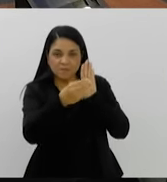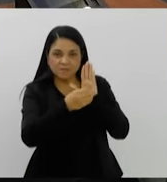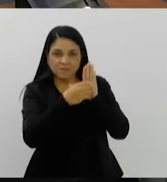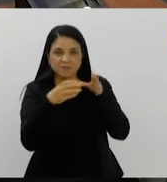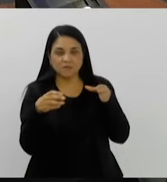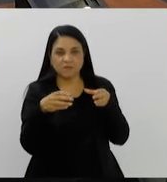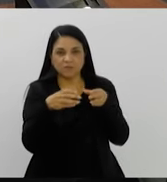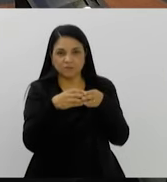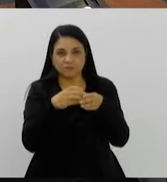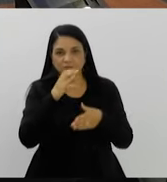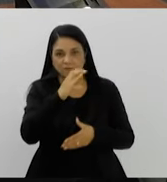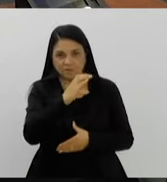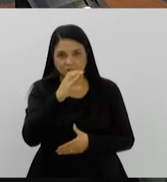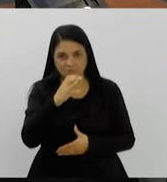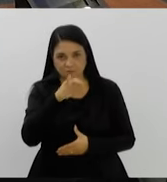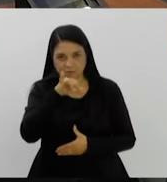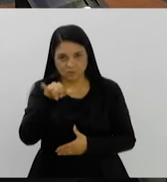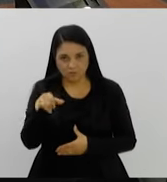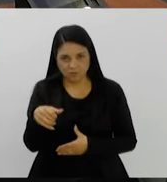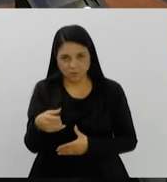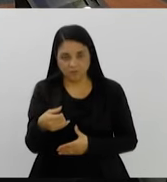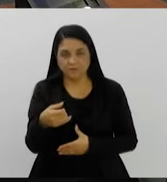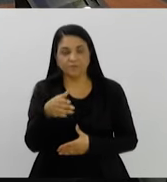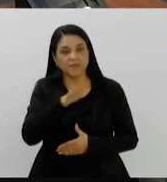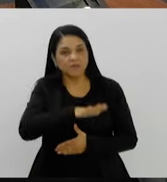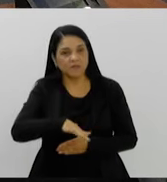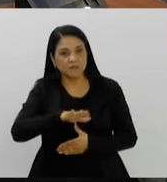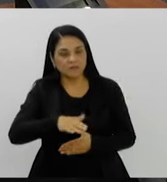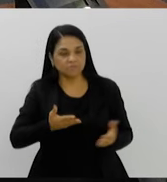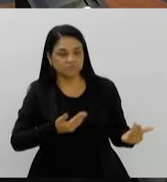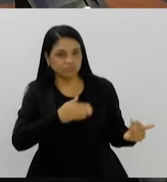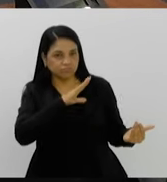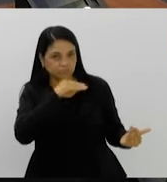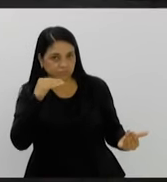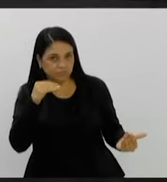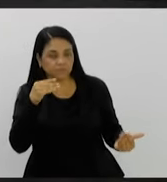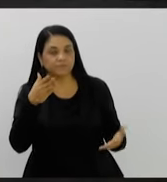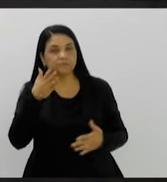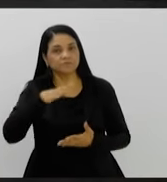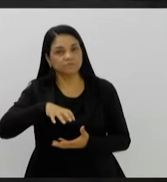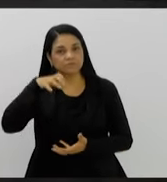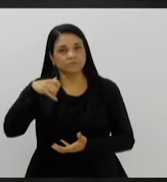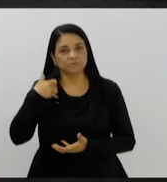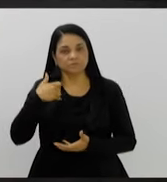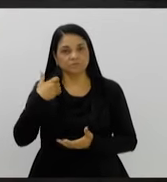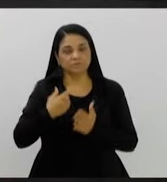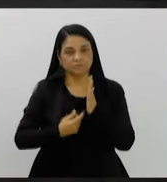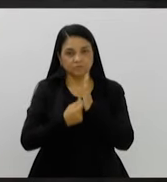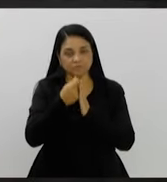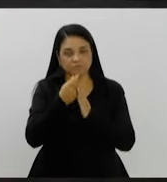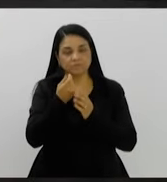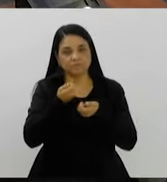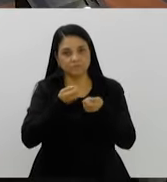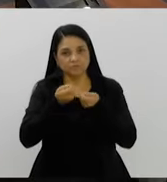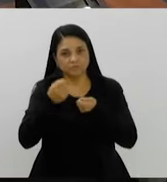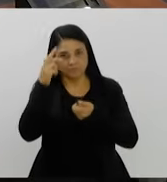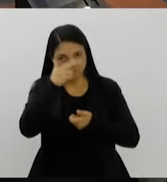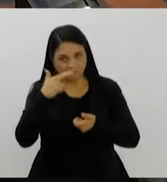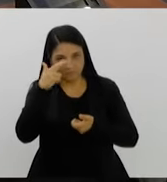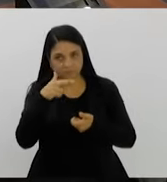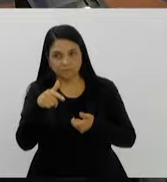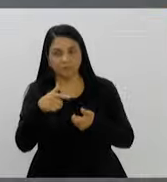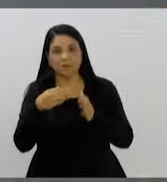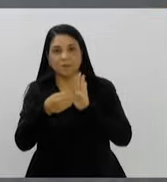ccj que eu já te chamei criança adolescente idoso saúde orçamento Finanças fiscaliza finance po